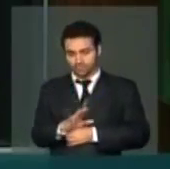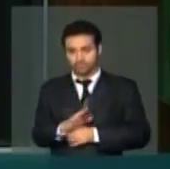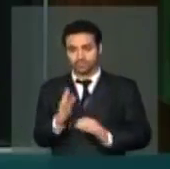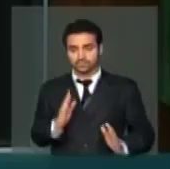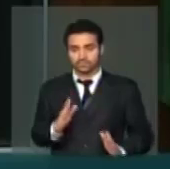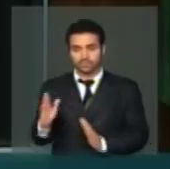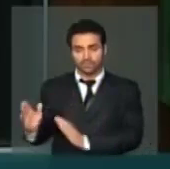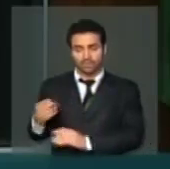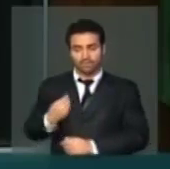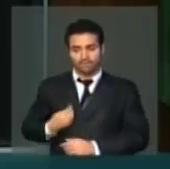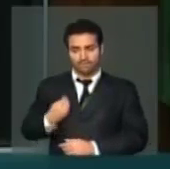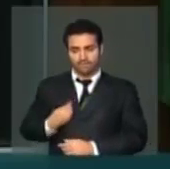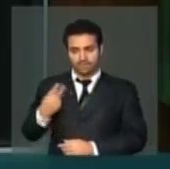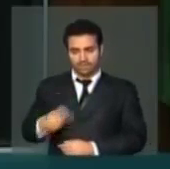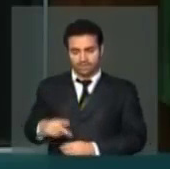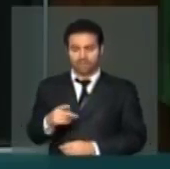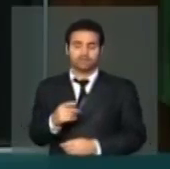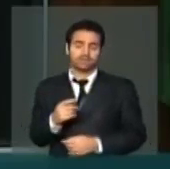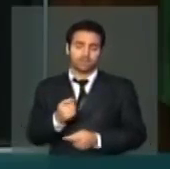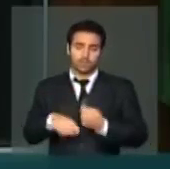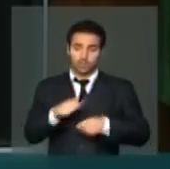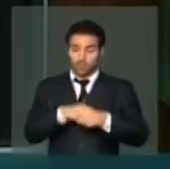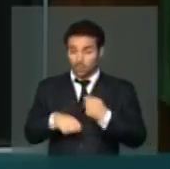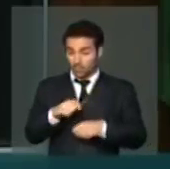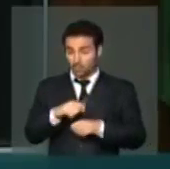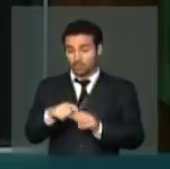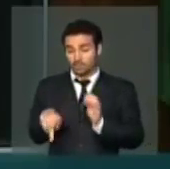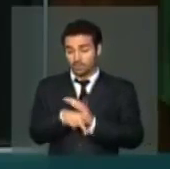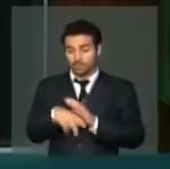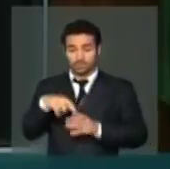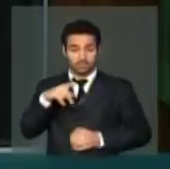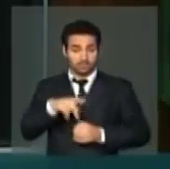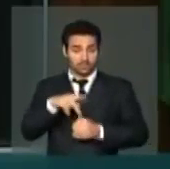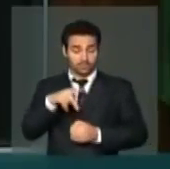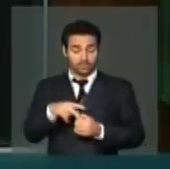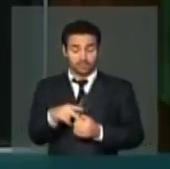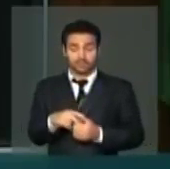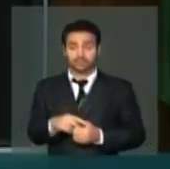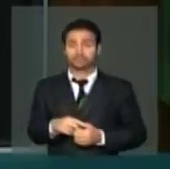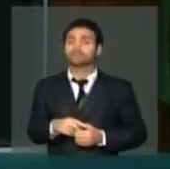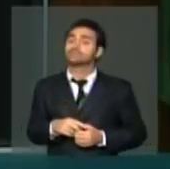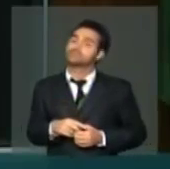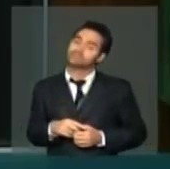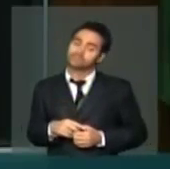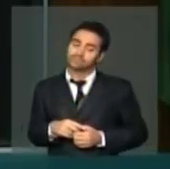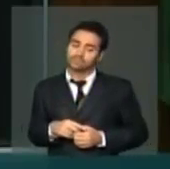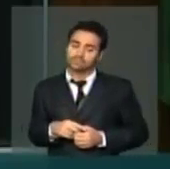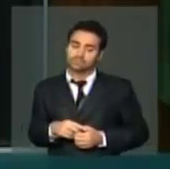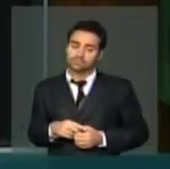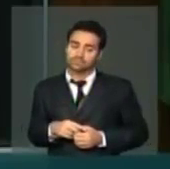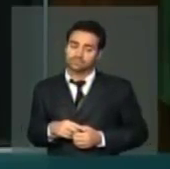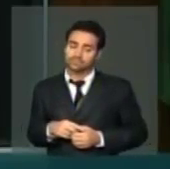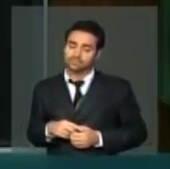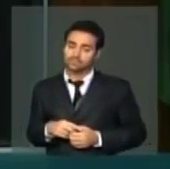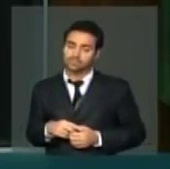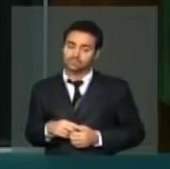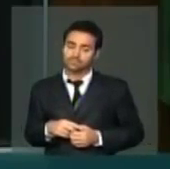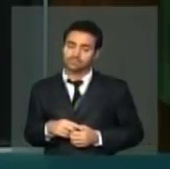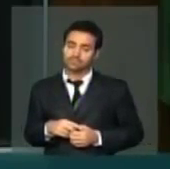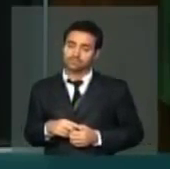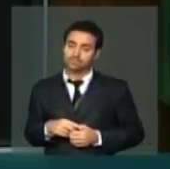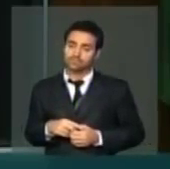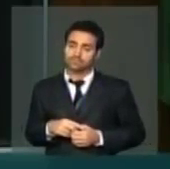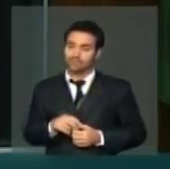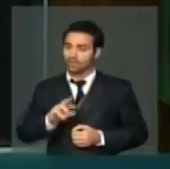situação financeira, econômica e operacional da Petrobras, deputado Pedro Kizai, nada tem